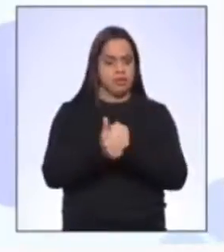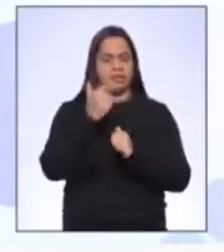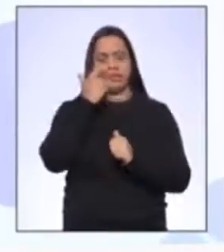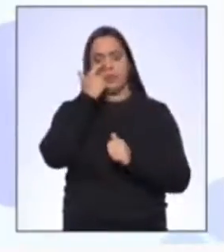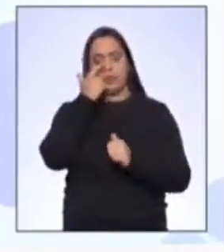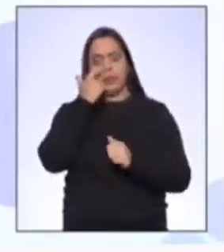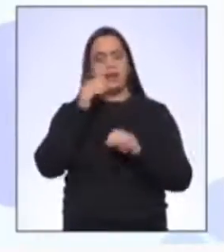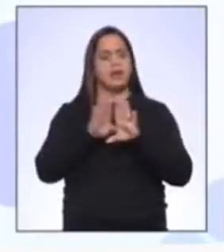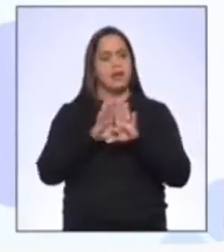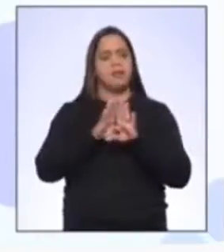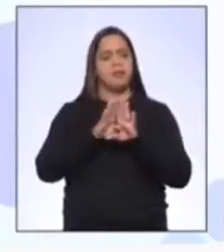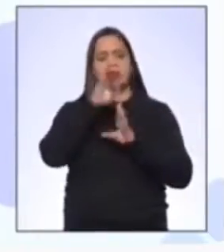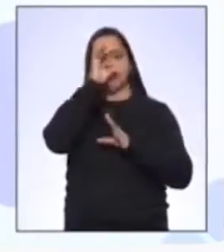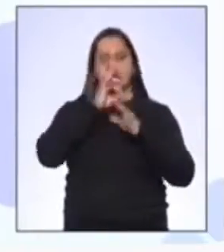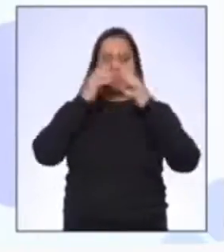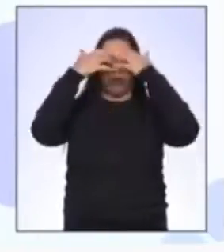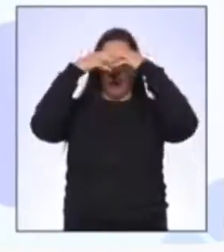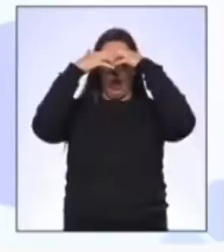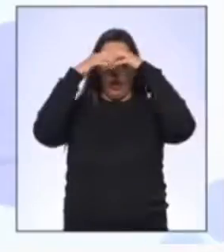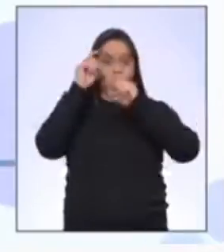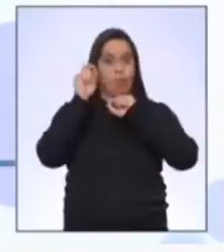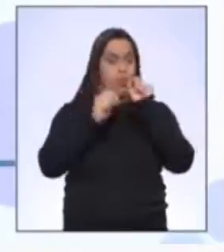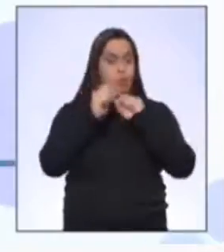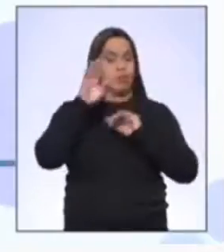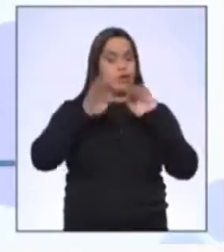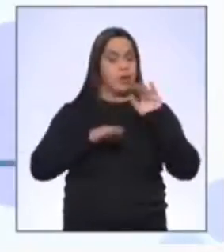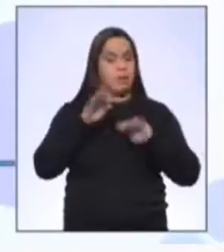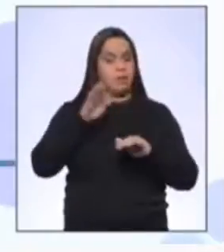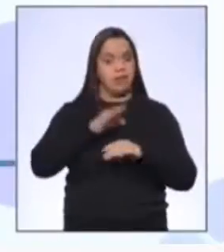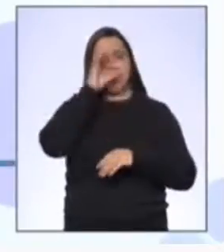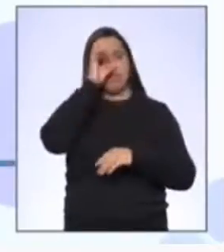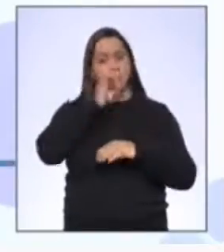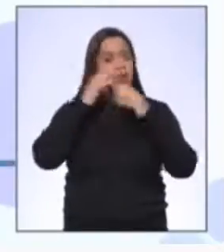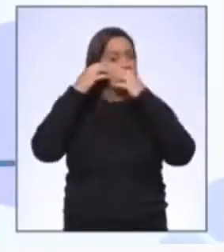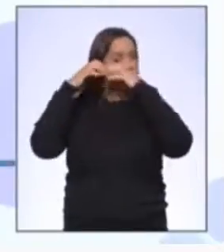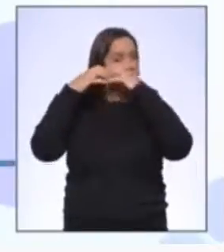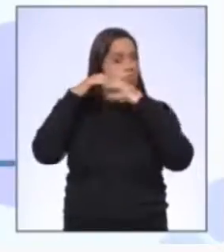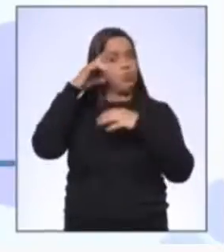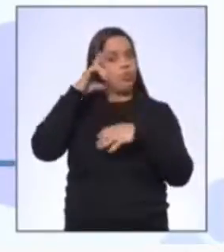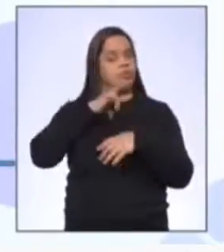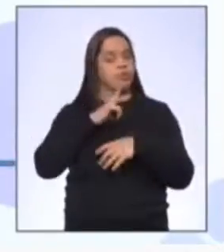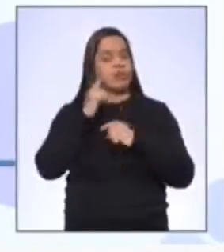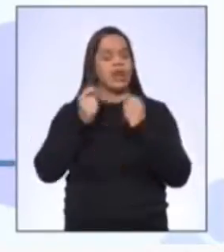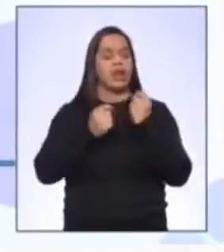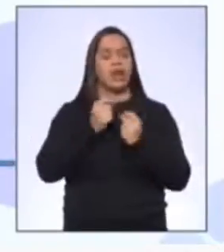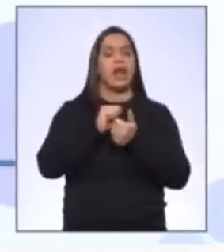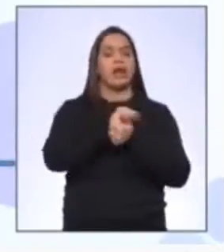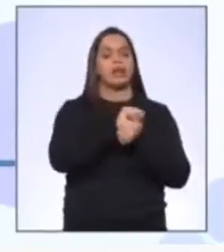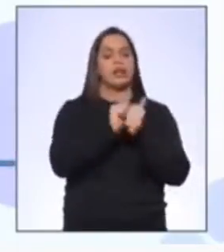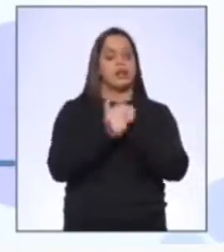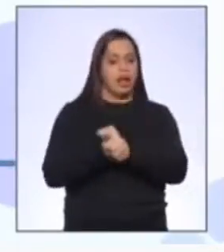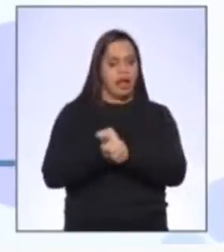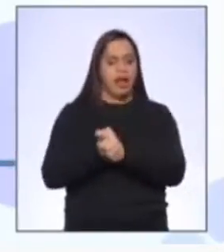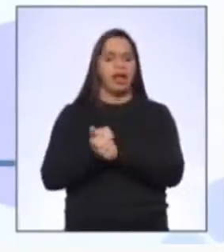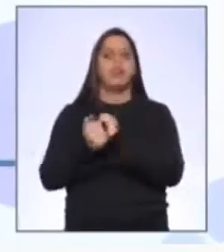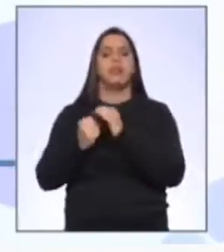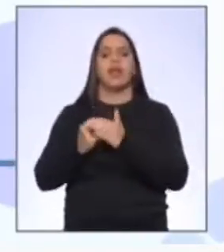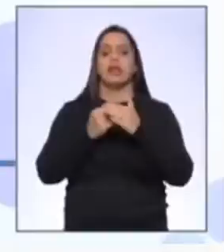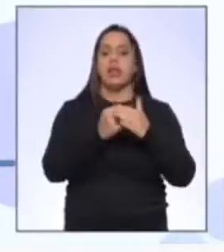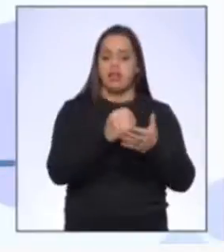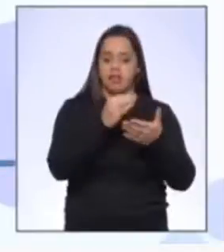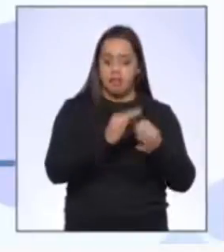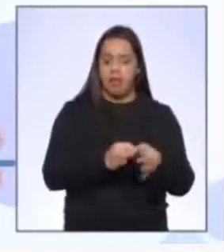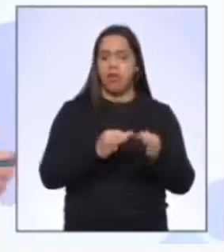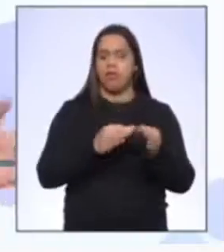intelectual da mesma forma depende da deficiência em o indivíduo aí aí ele adaptado e ele é colocado na